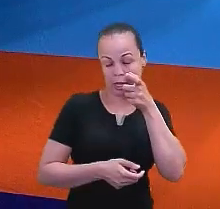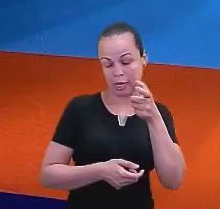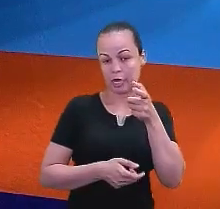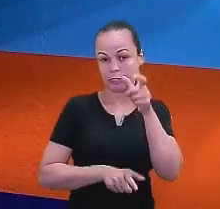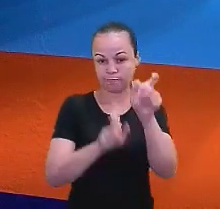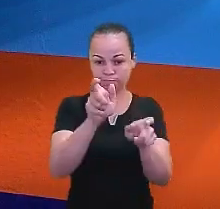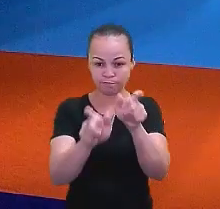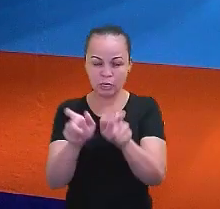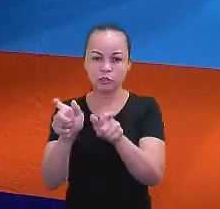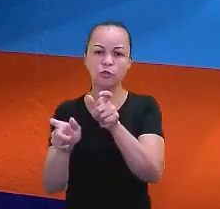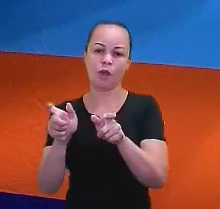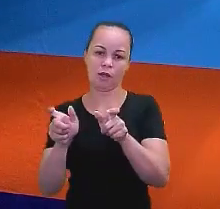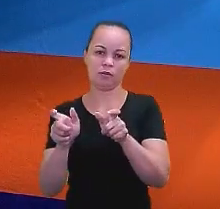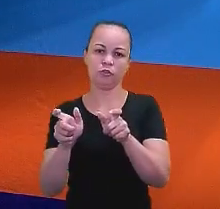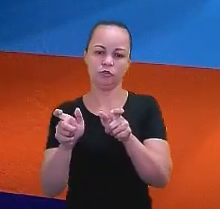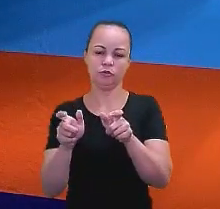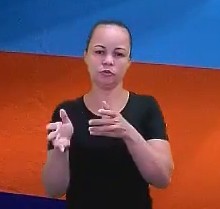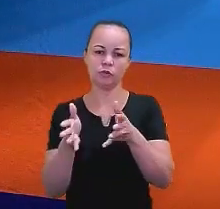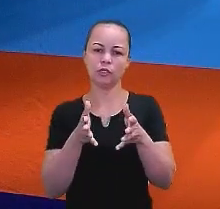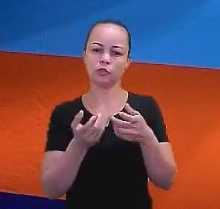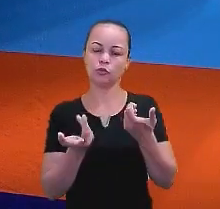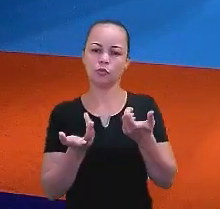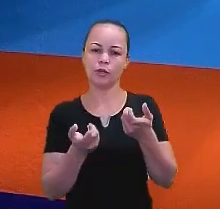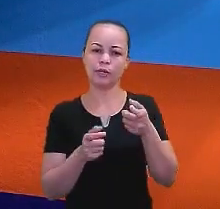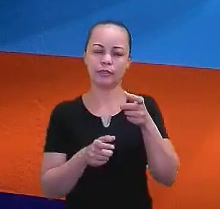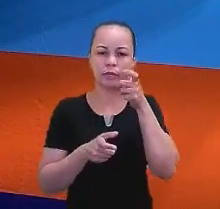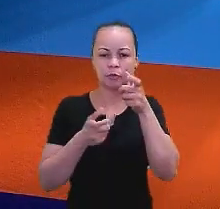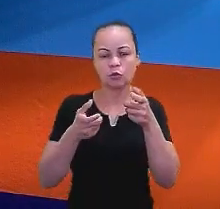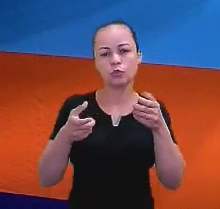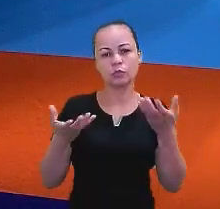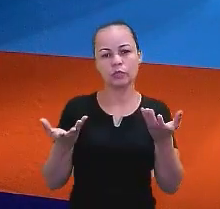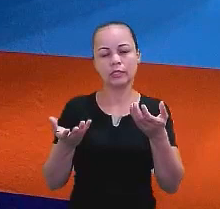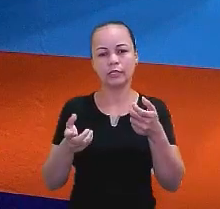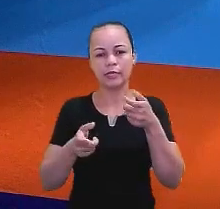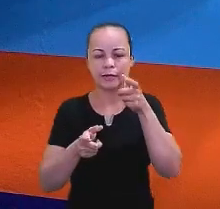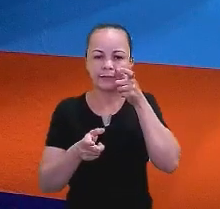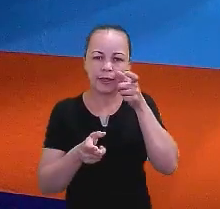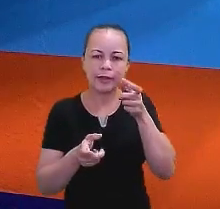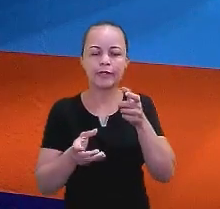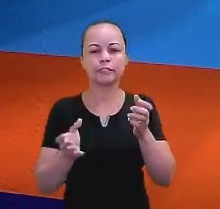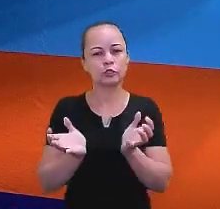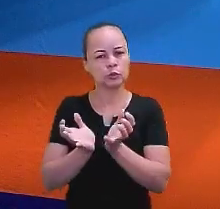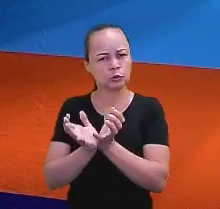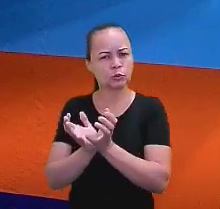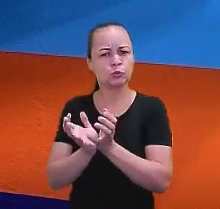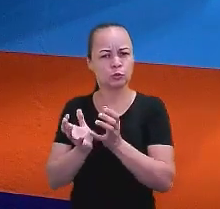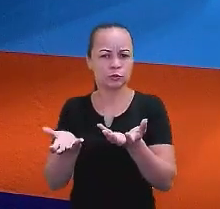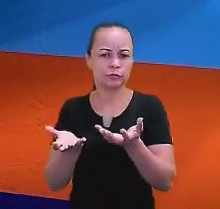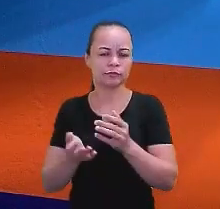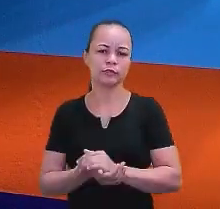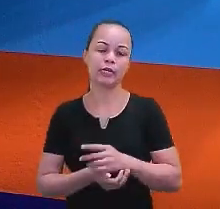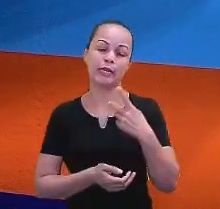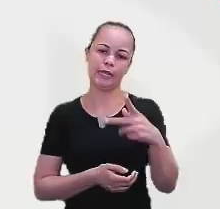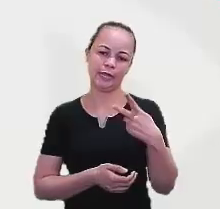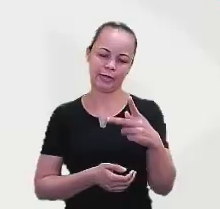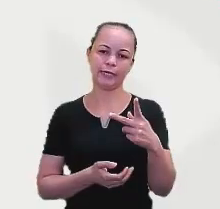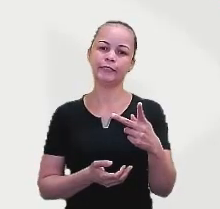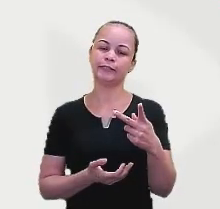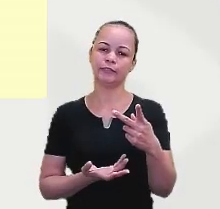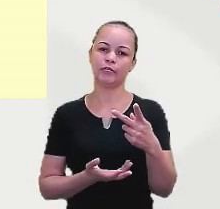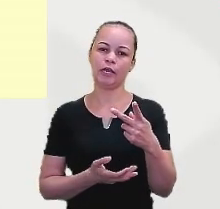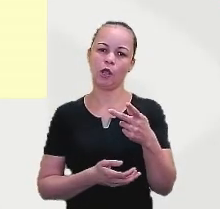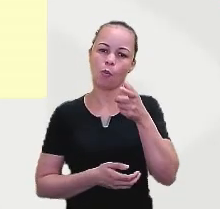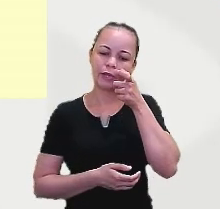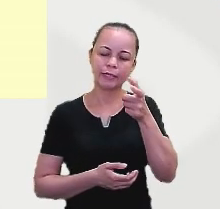pessoais, quando eles sobressaem os interesses coletivos? Esse é um exemplo válido e que vale a pena